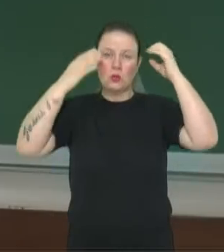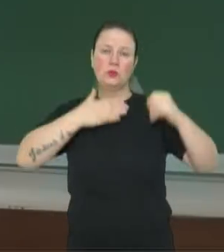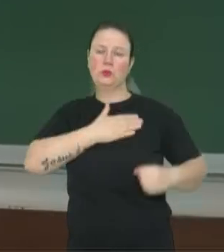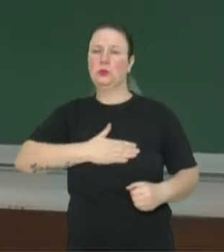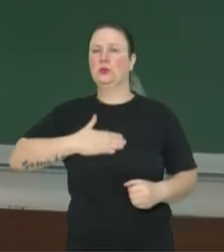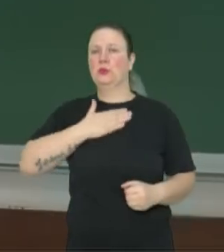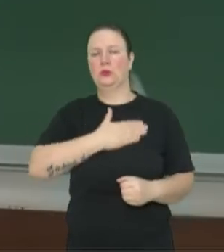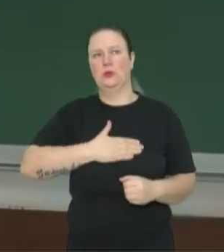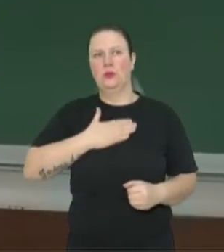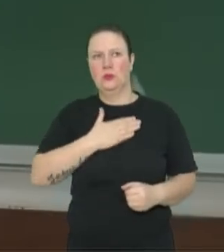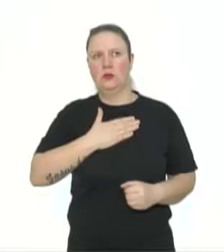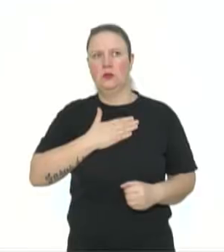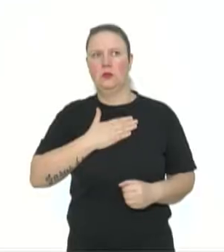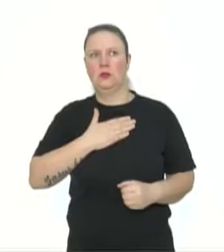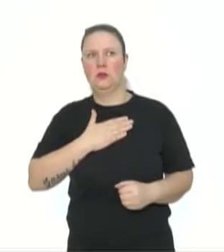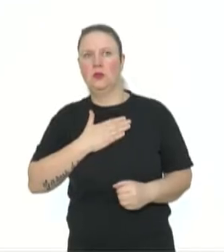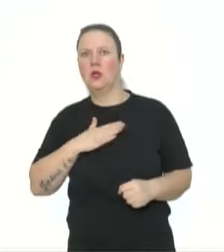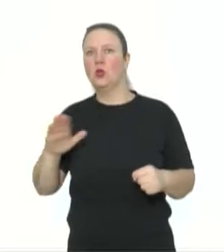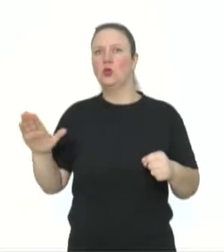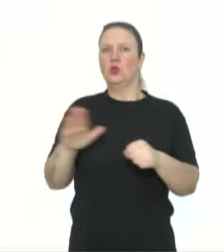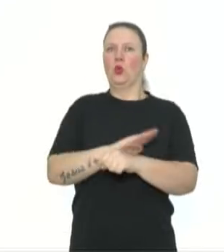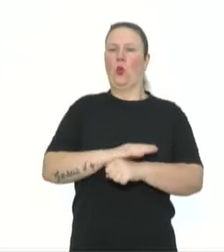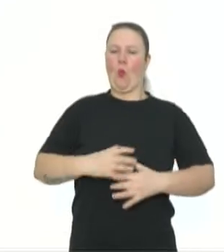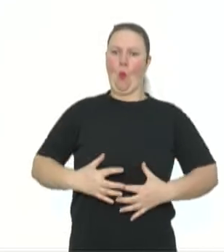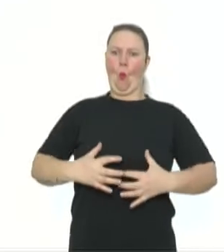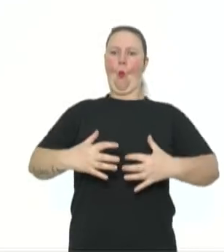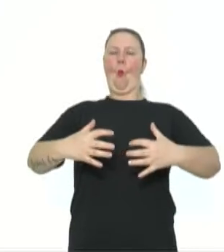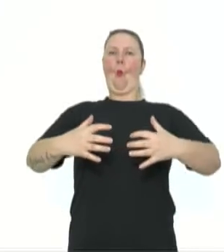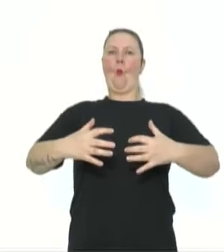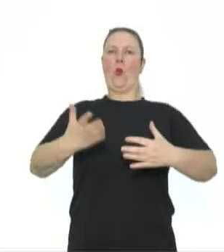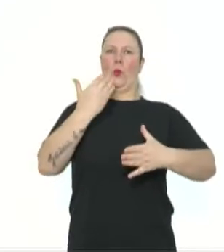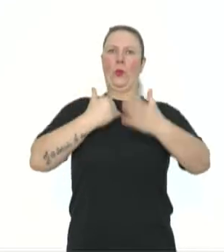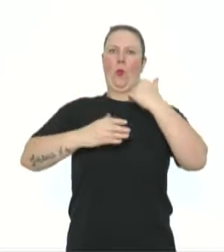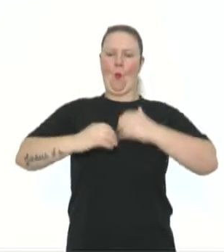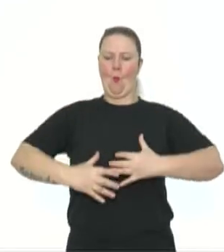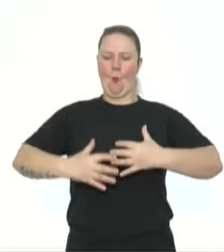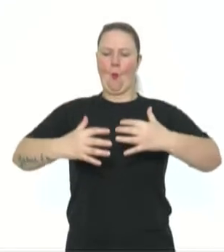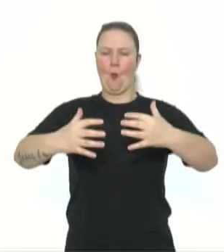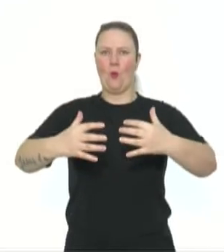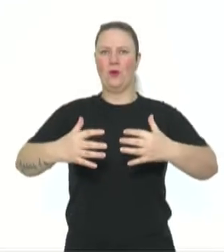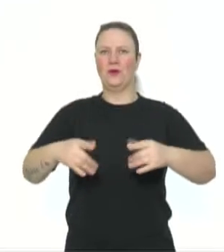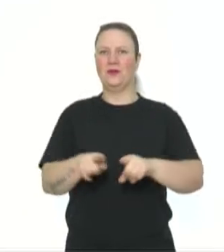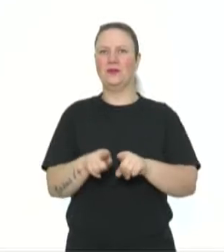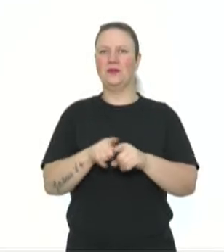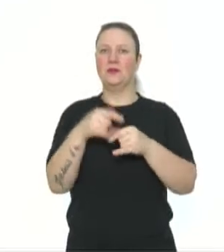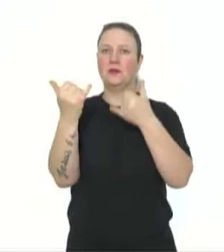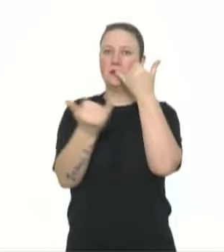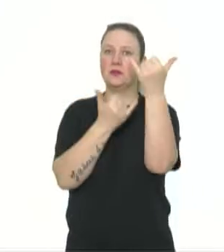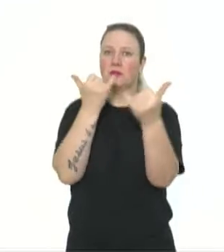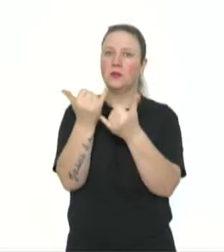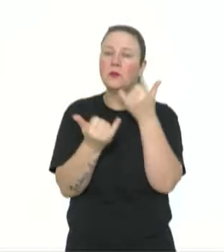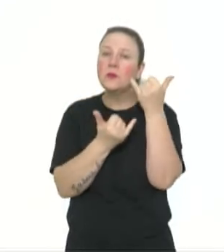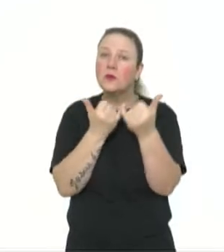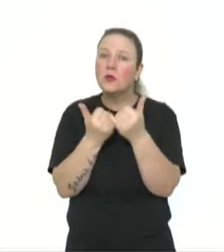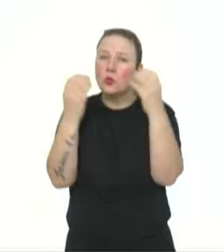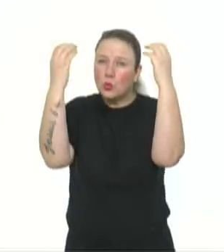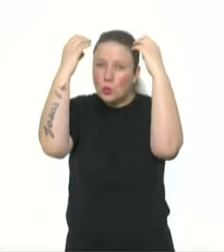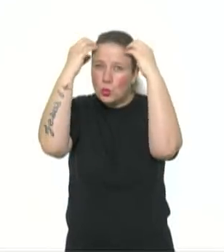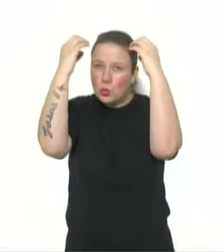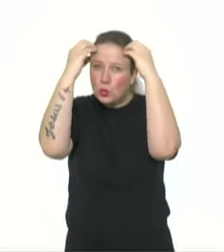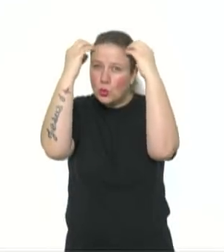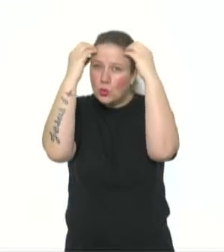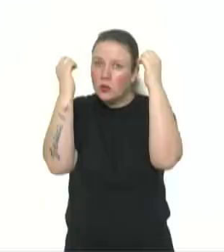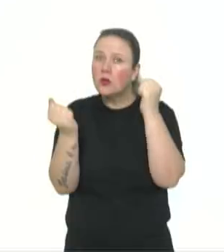encher o quê? A sua grande barriga. Quando ele brinca com o ursinho, lá fora quando